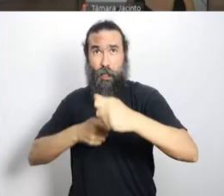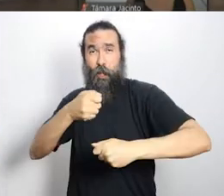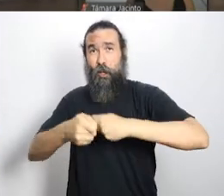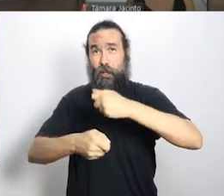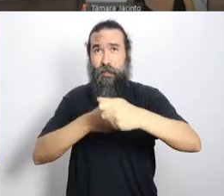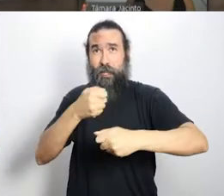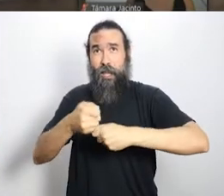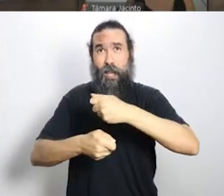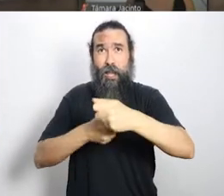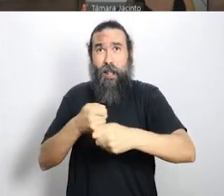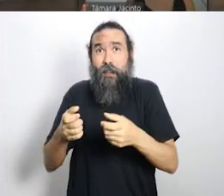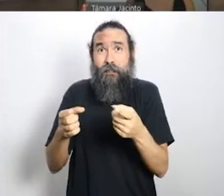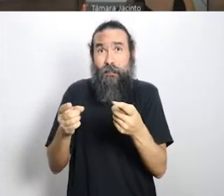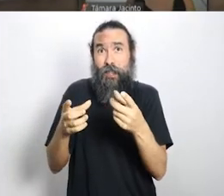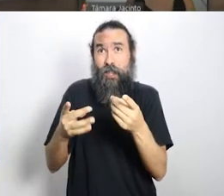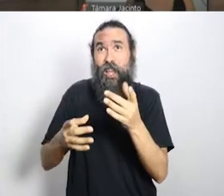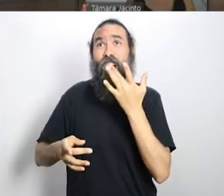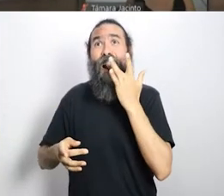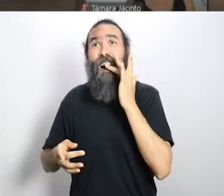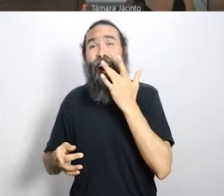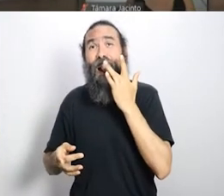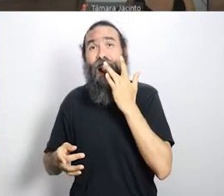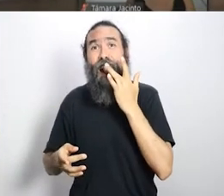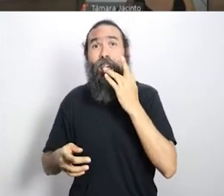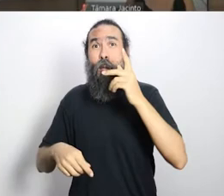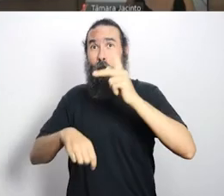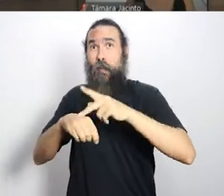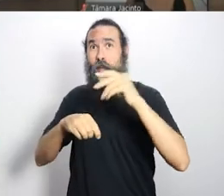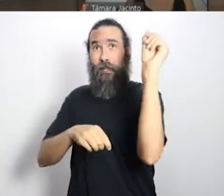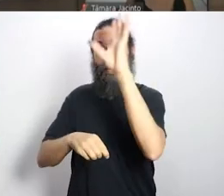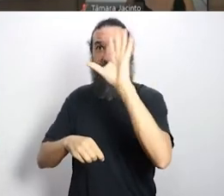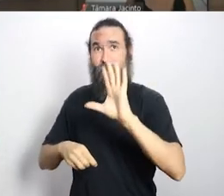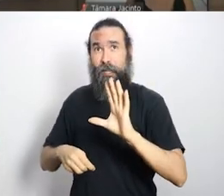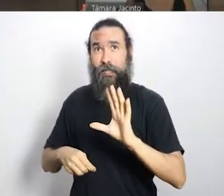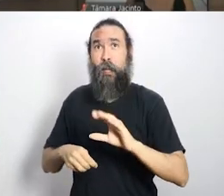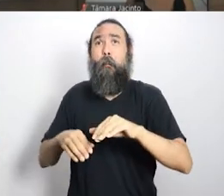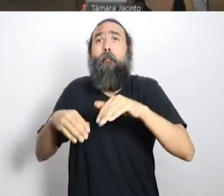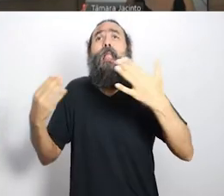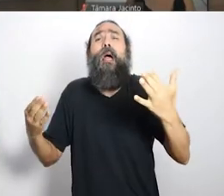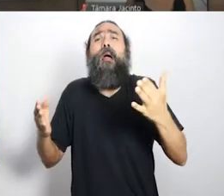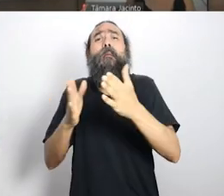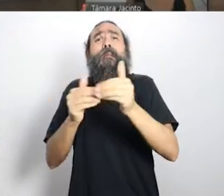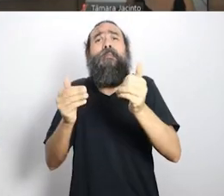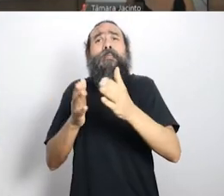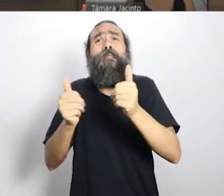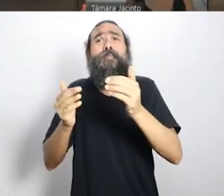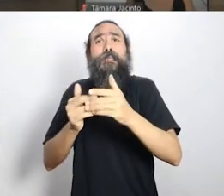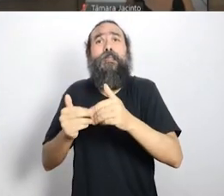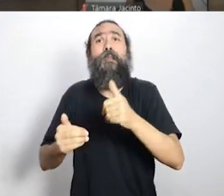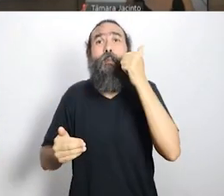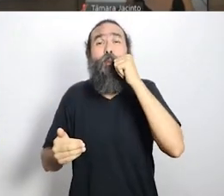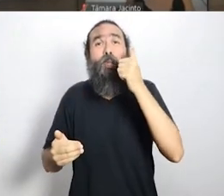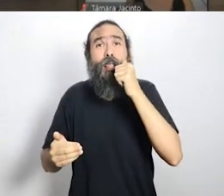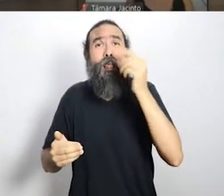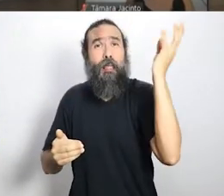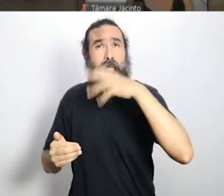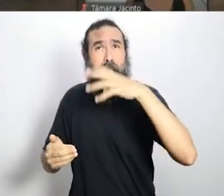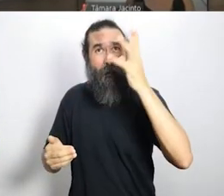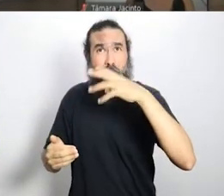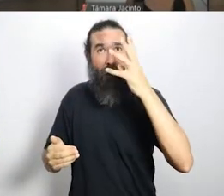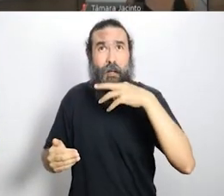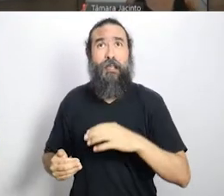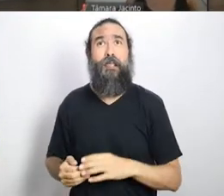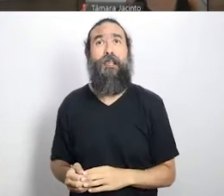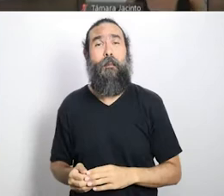negociante, vendedor de ouro e de diamante. Pra que pede casamento, amor simbirrante?